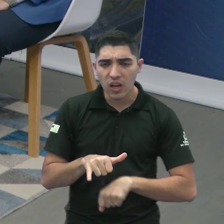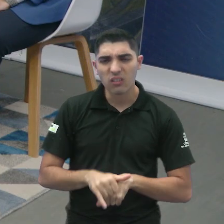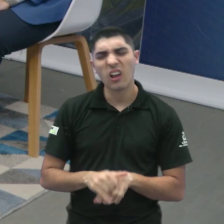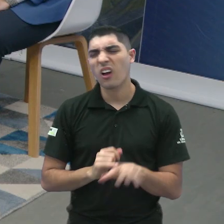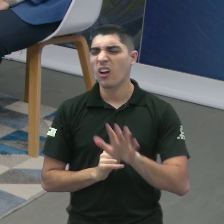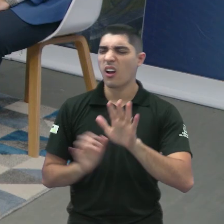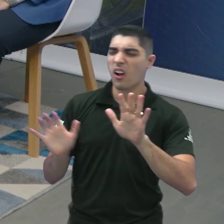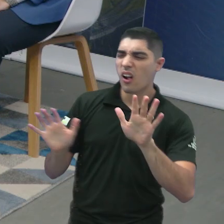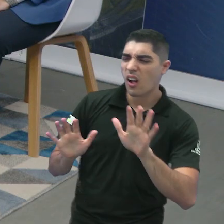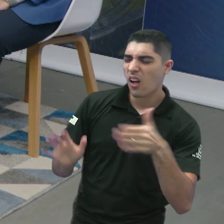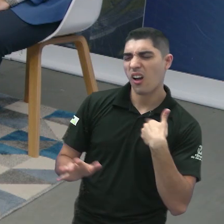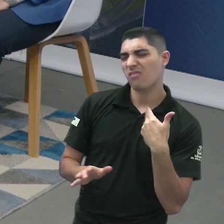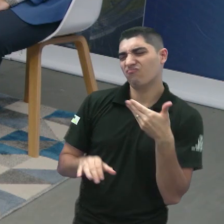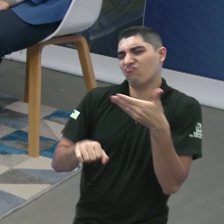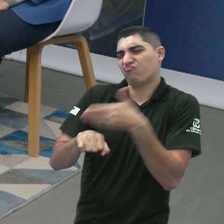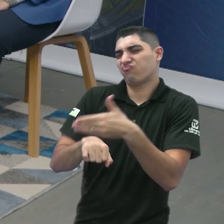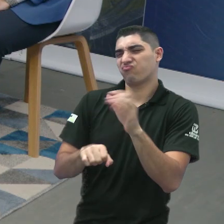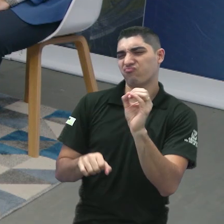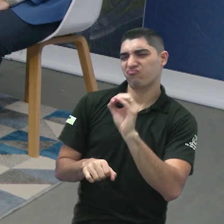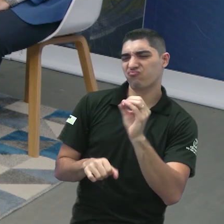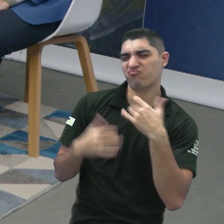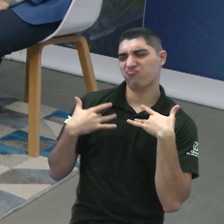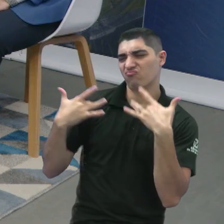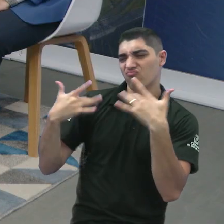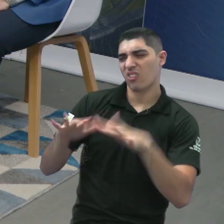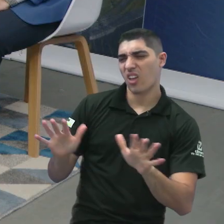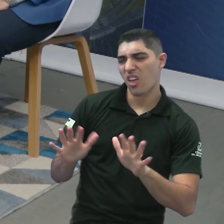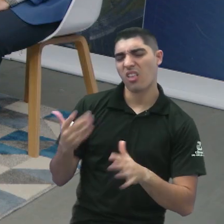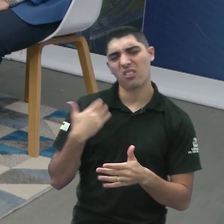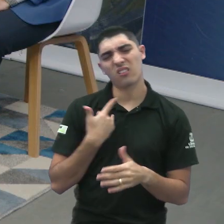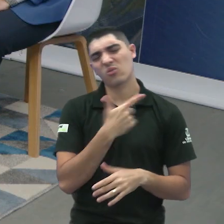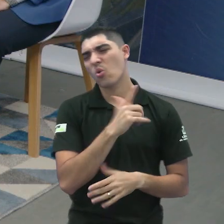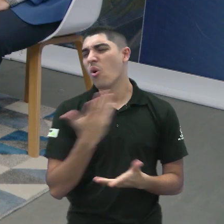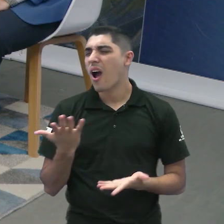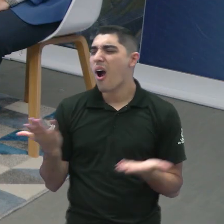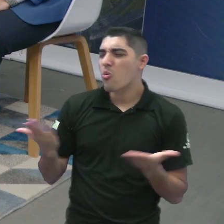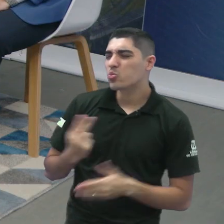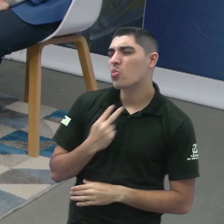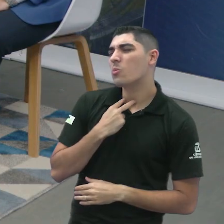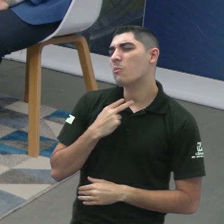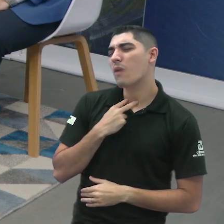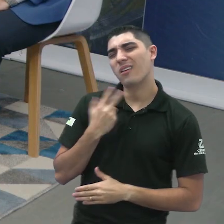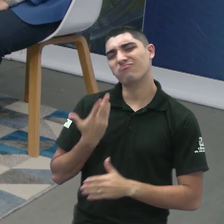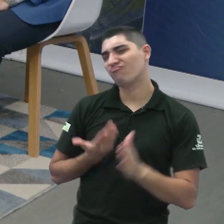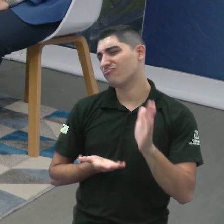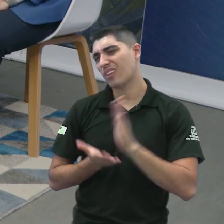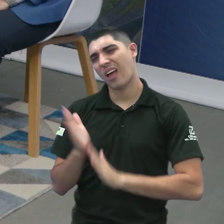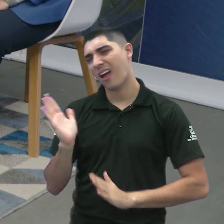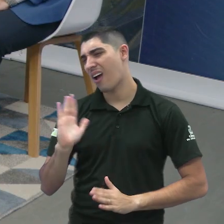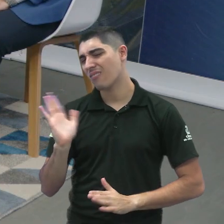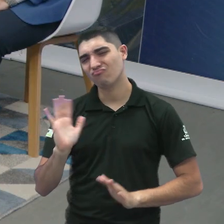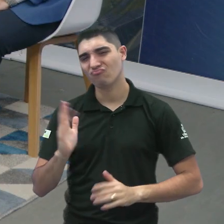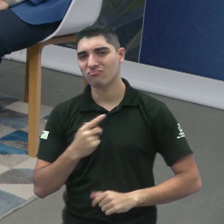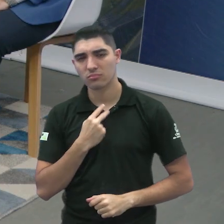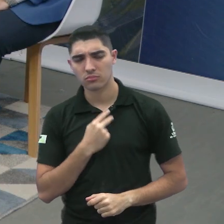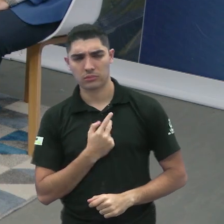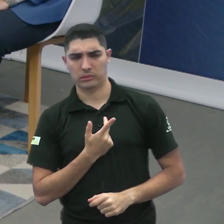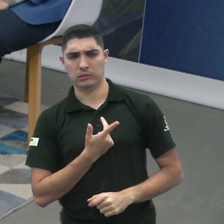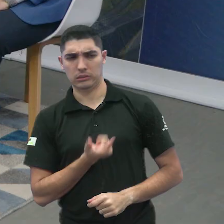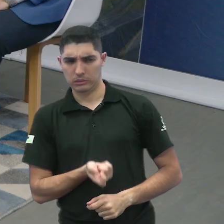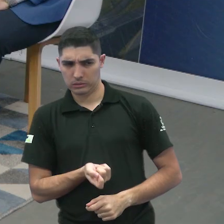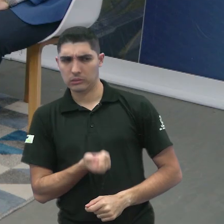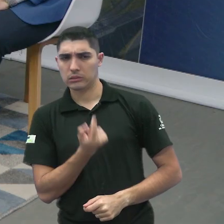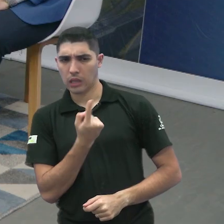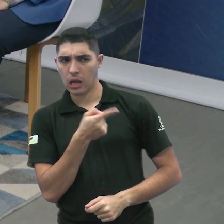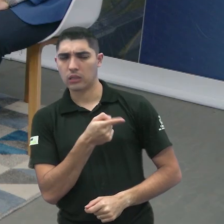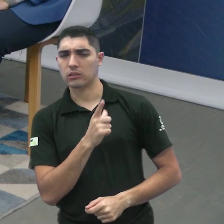dar desculpas, né? De fazer outras coisas. Hoje não vai dar para sair, amanhã também. E aí você começa,